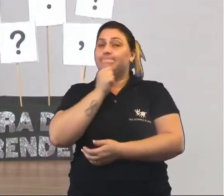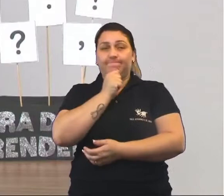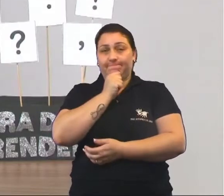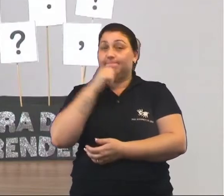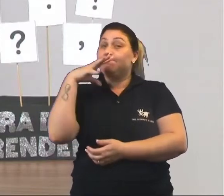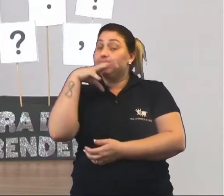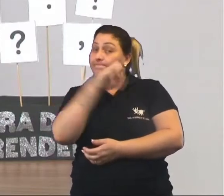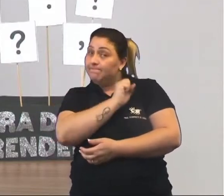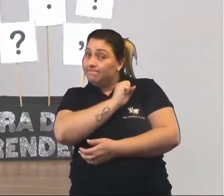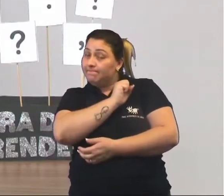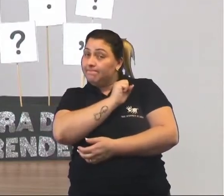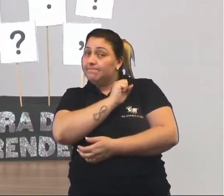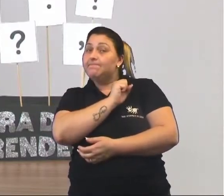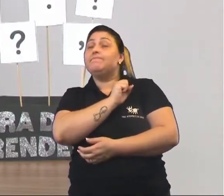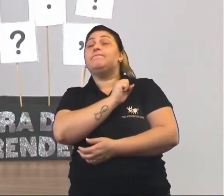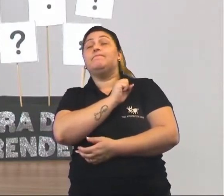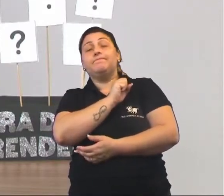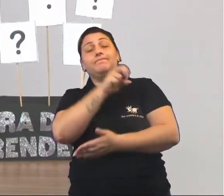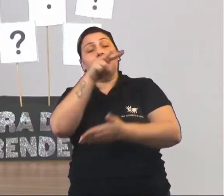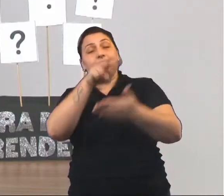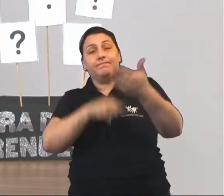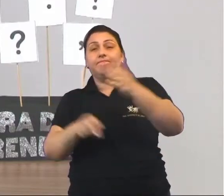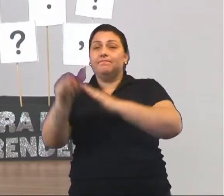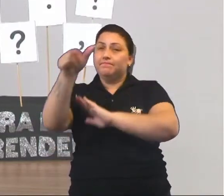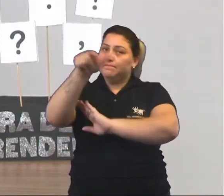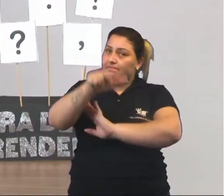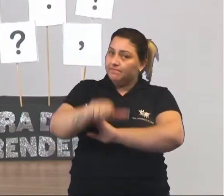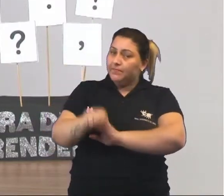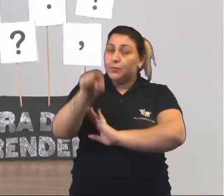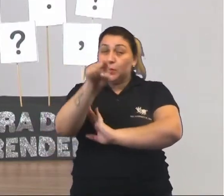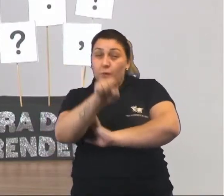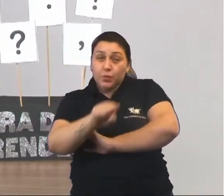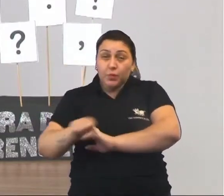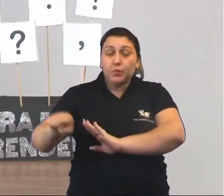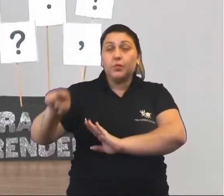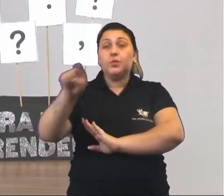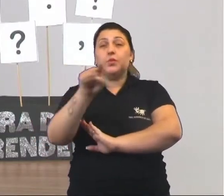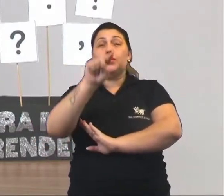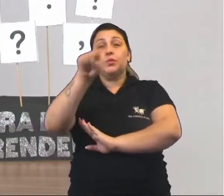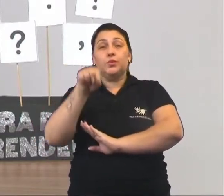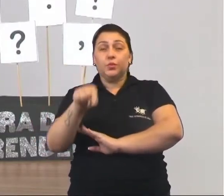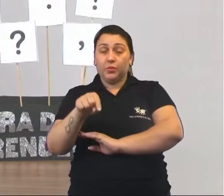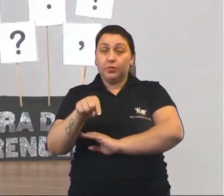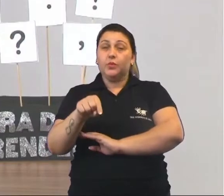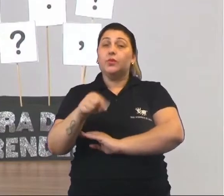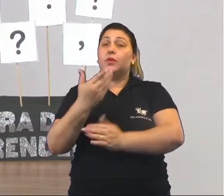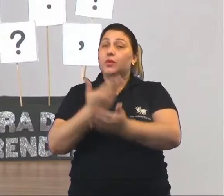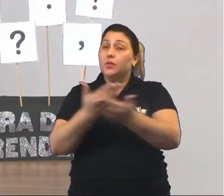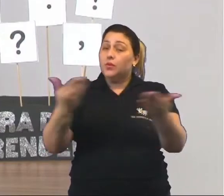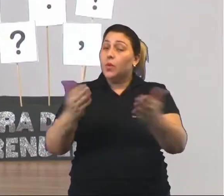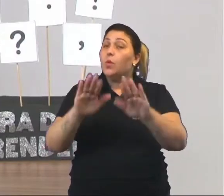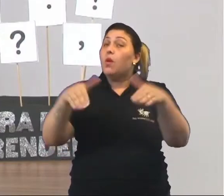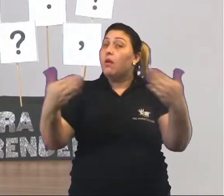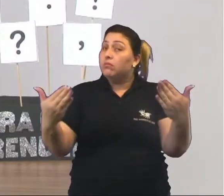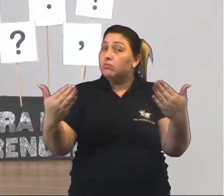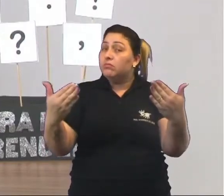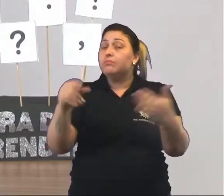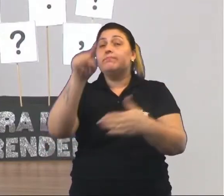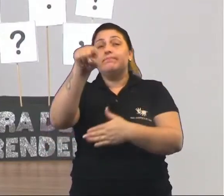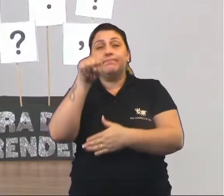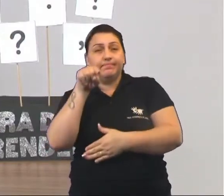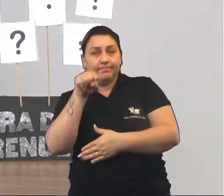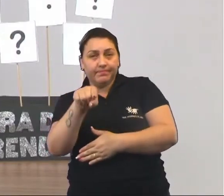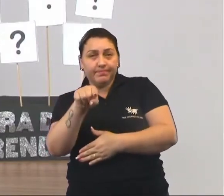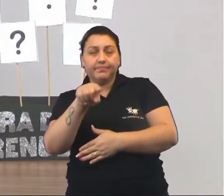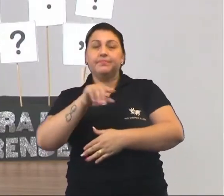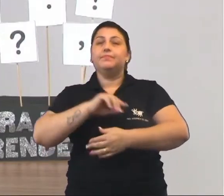não? Foi rápido? Então vamos retomar e vamos circular a pontuação da aula de hoje, que é qual ponto mesmo? Ponto